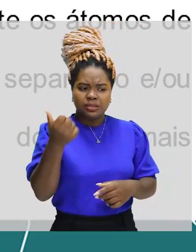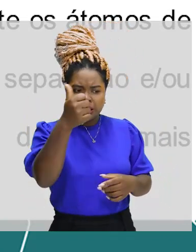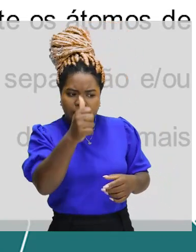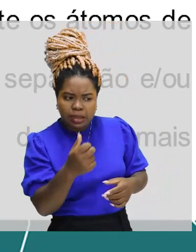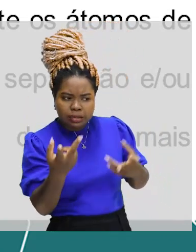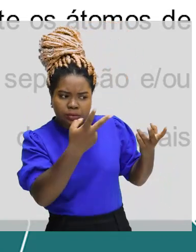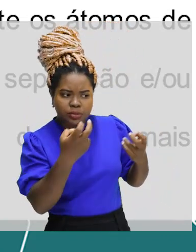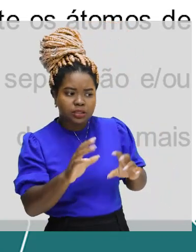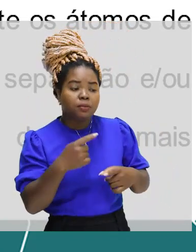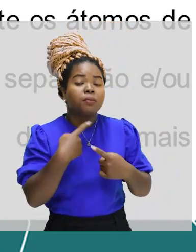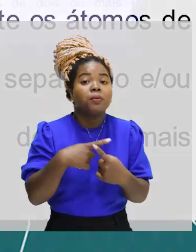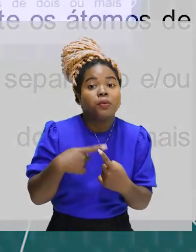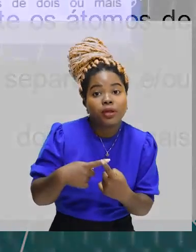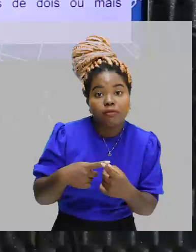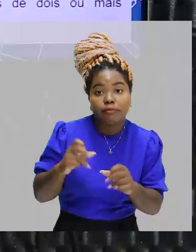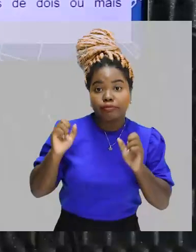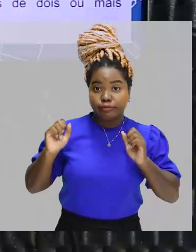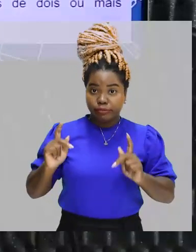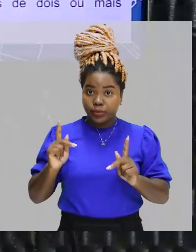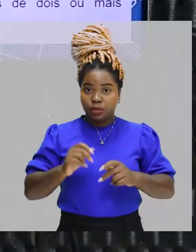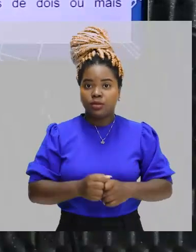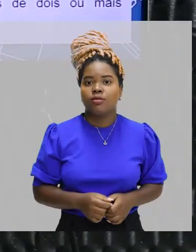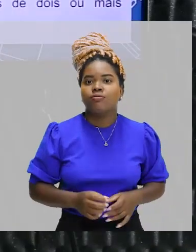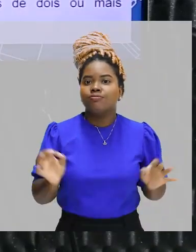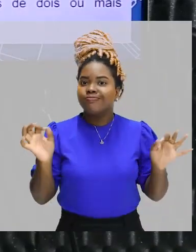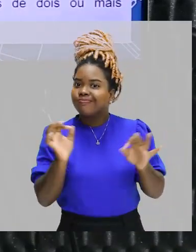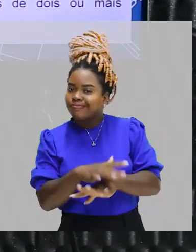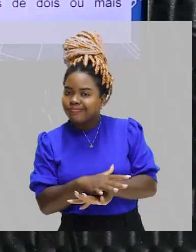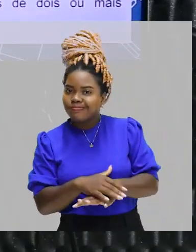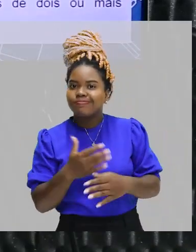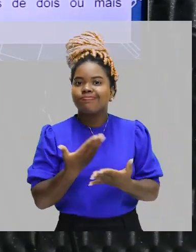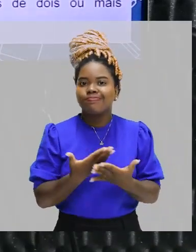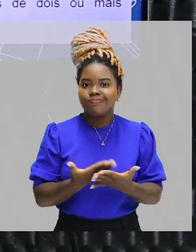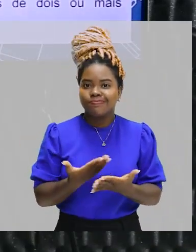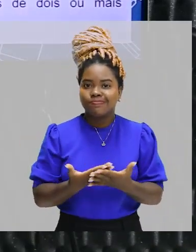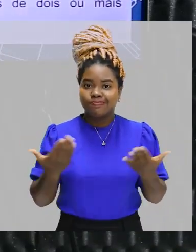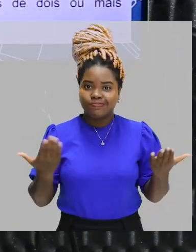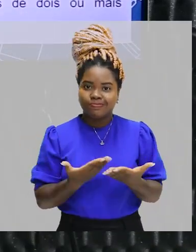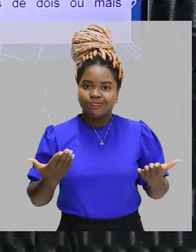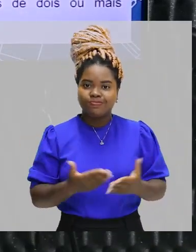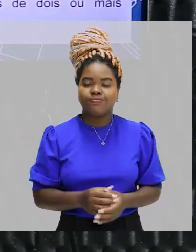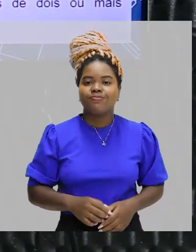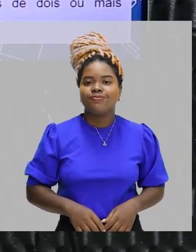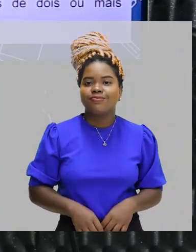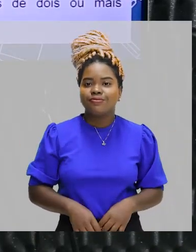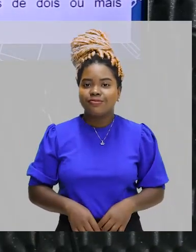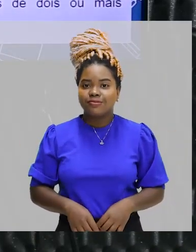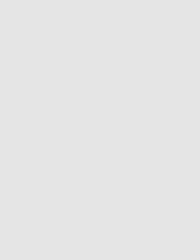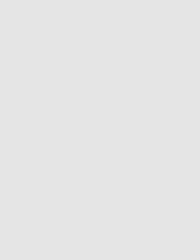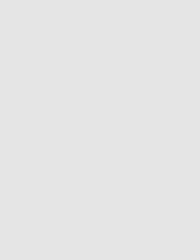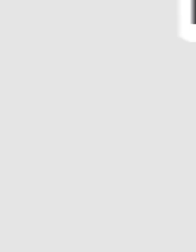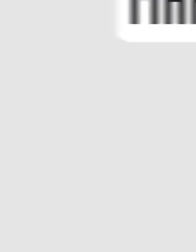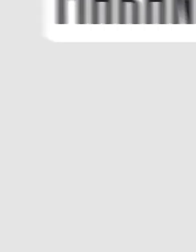análise do que está se falando. Ok? Com isso, nós finalizamos a aula de hoje e até a próxima.